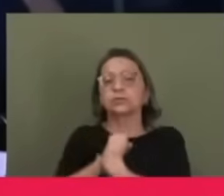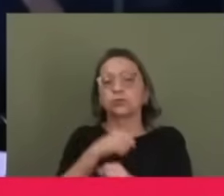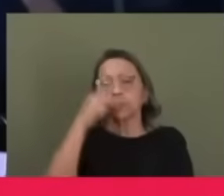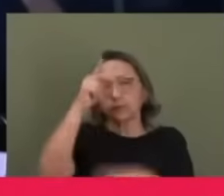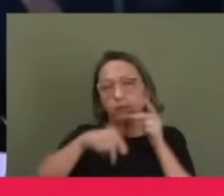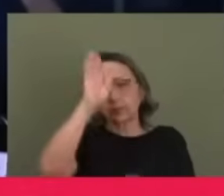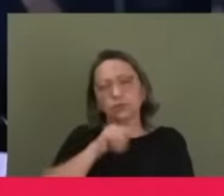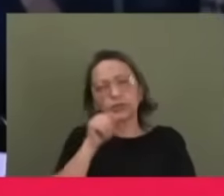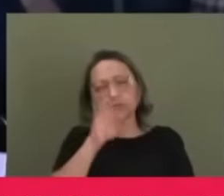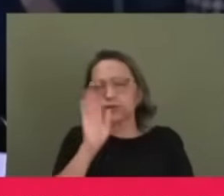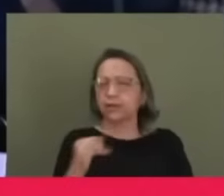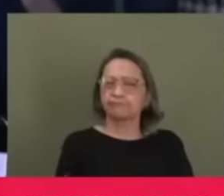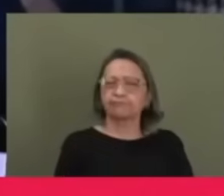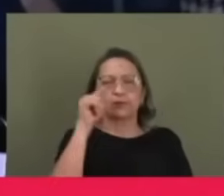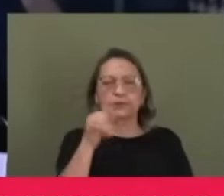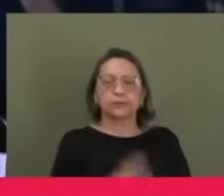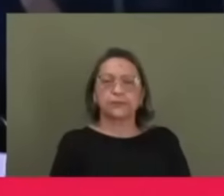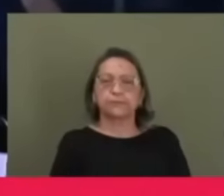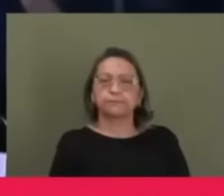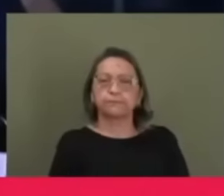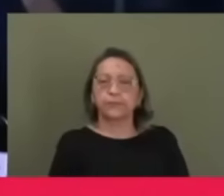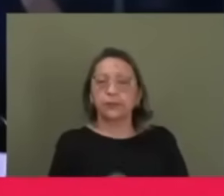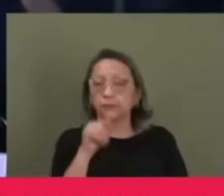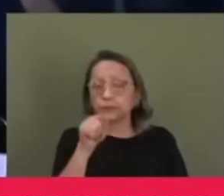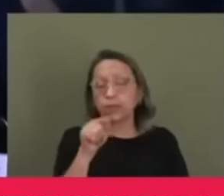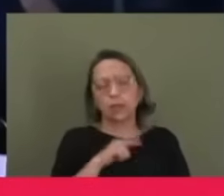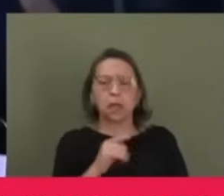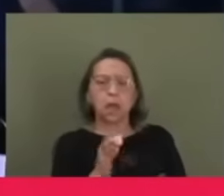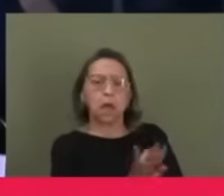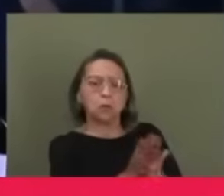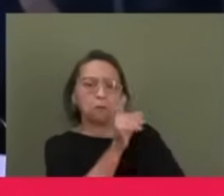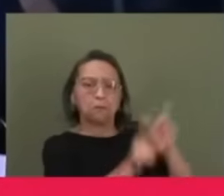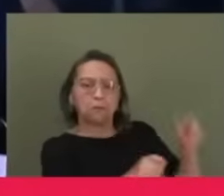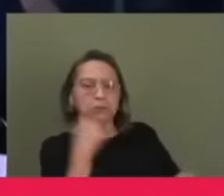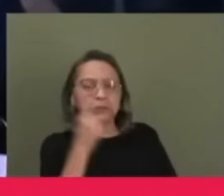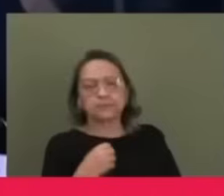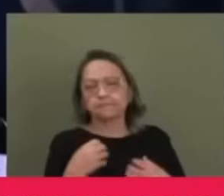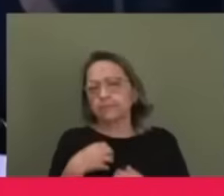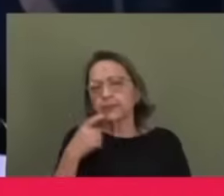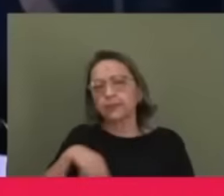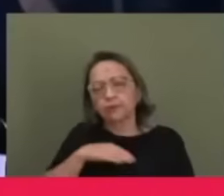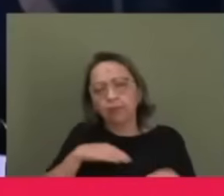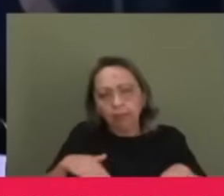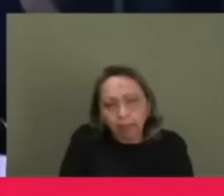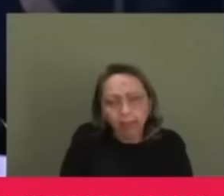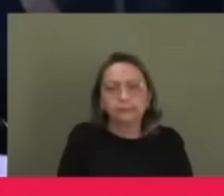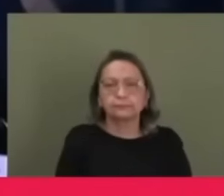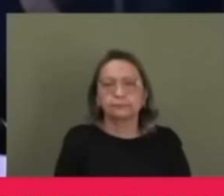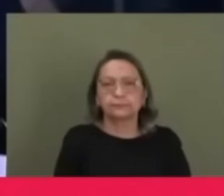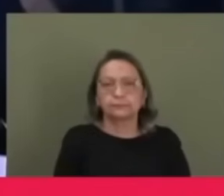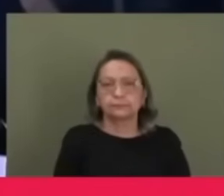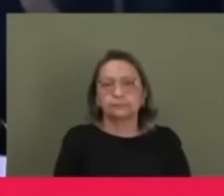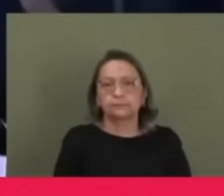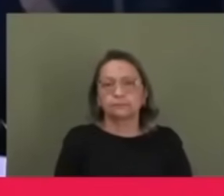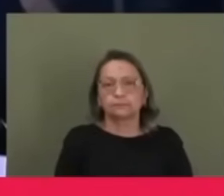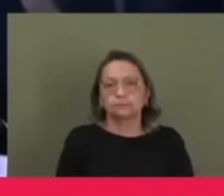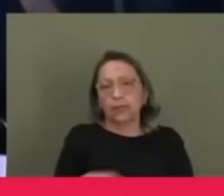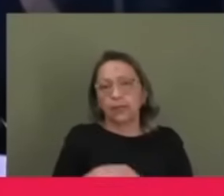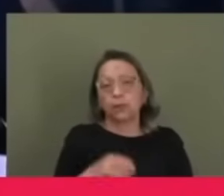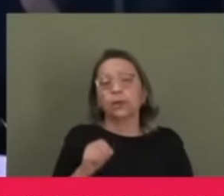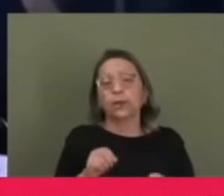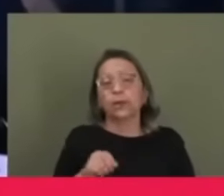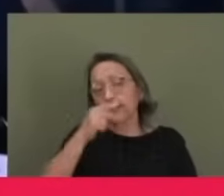coloca na história. O senhor, alguns com certeza, queriam que o senhor se curvasse às hostes que